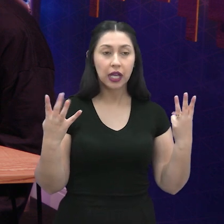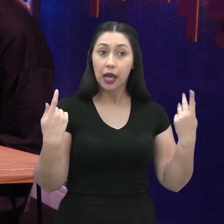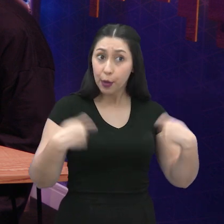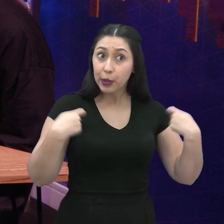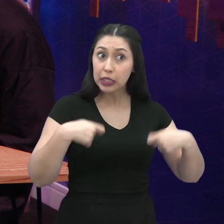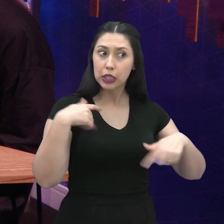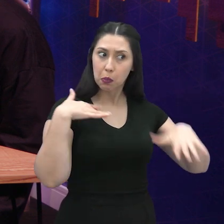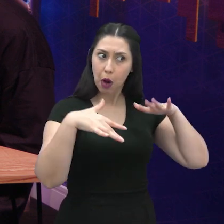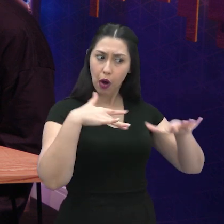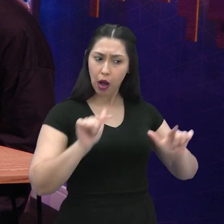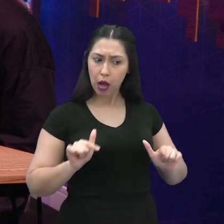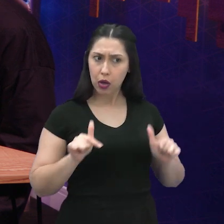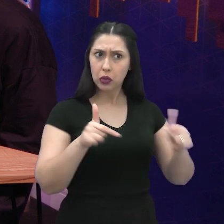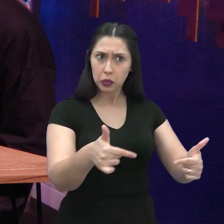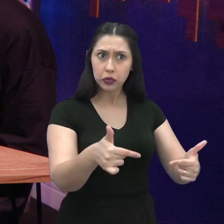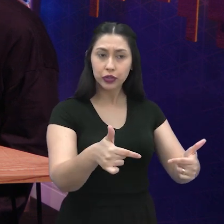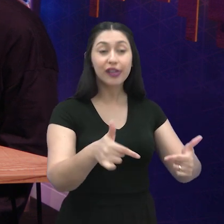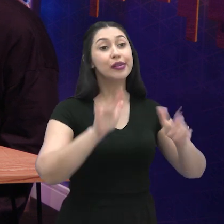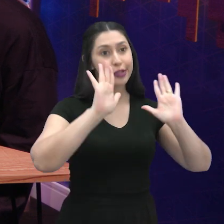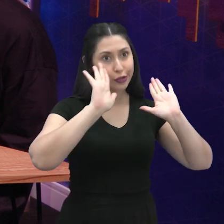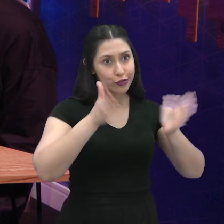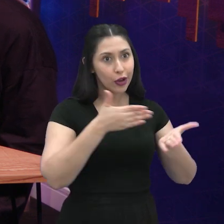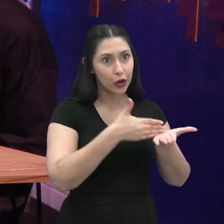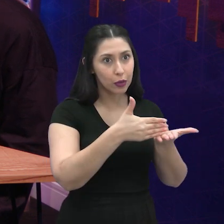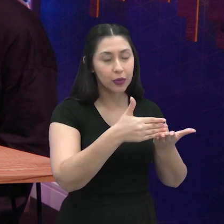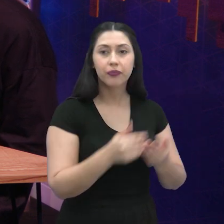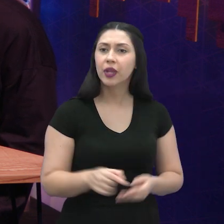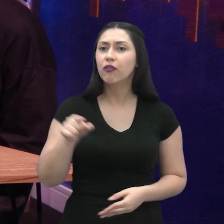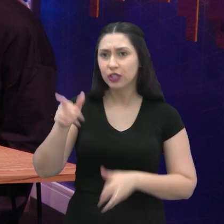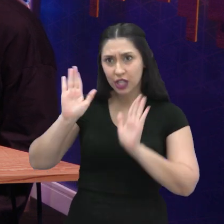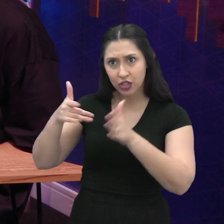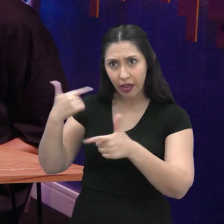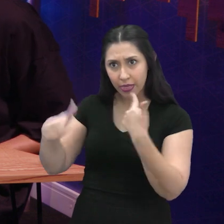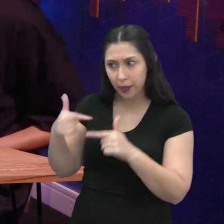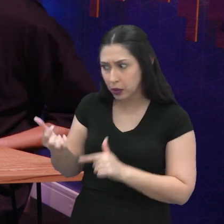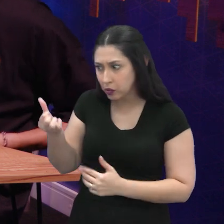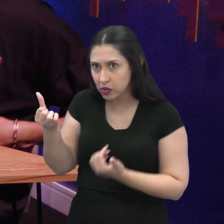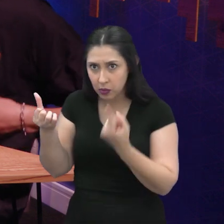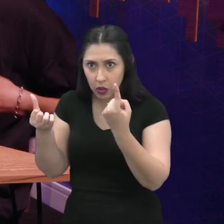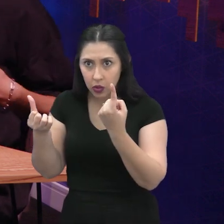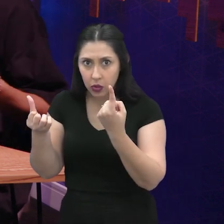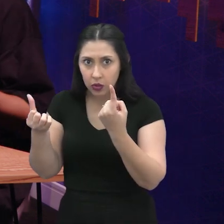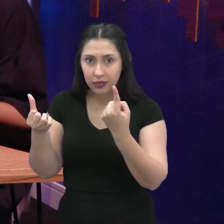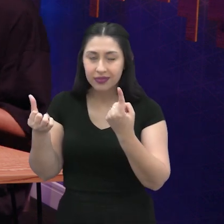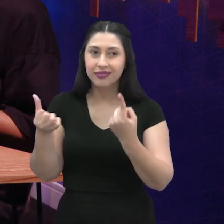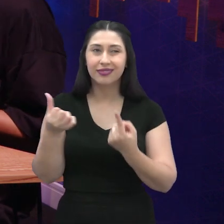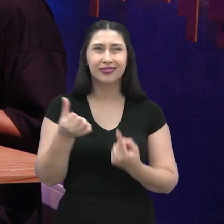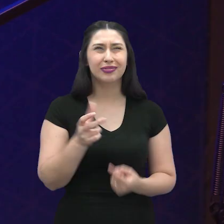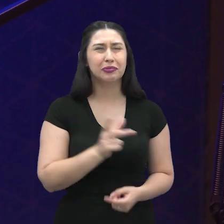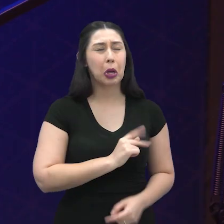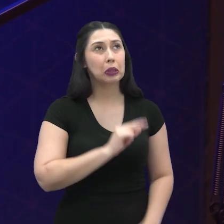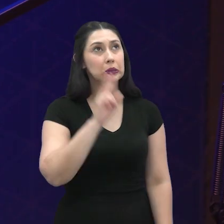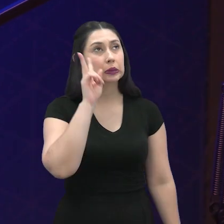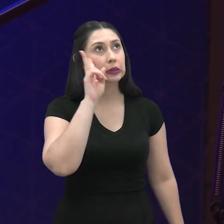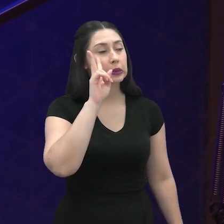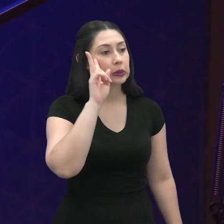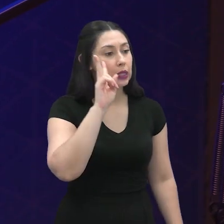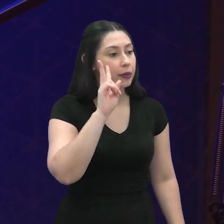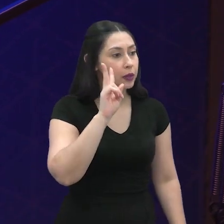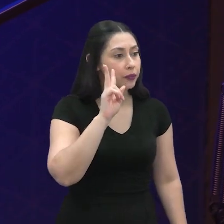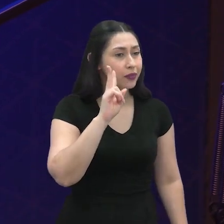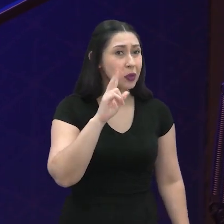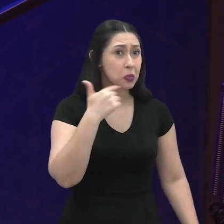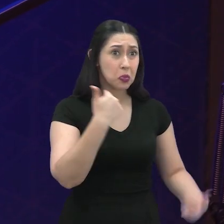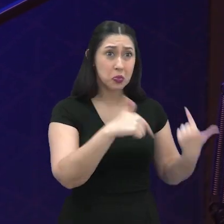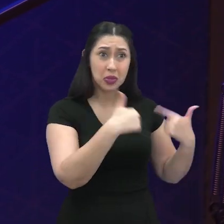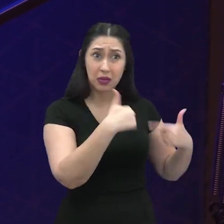gente precisa se movimentar, né? E isso pelo menos já começou. Você já trabalhou a escala 6x1, Tamires? Nossa, eu